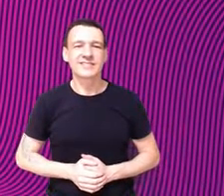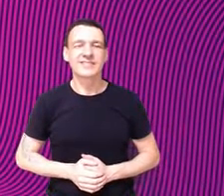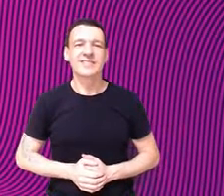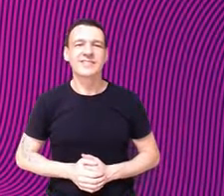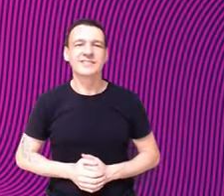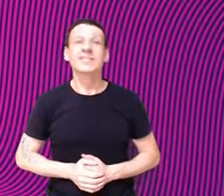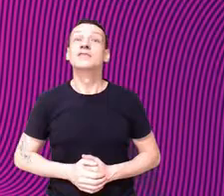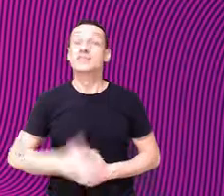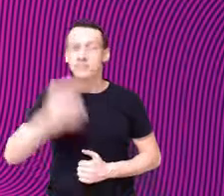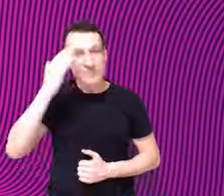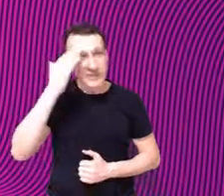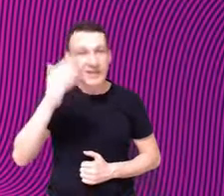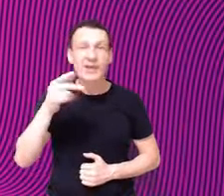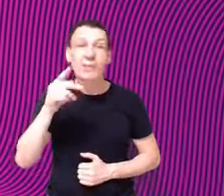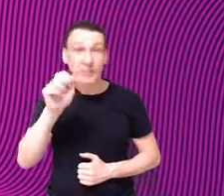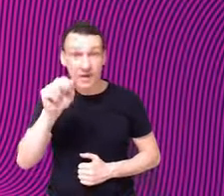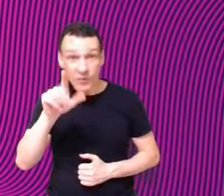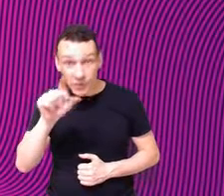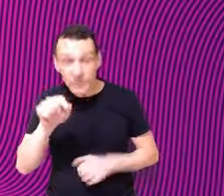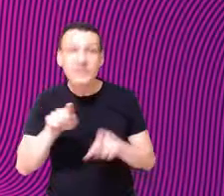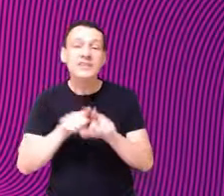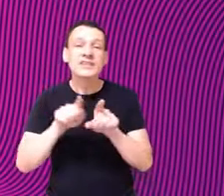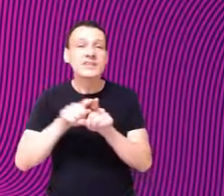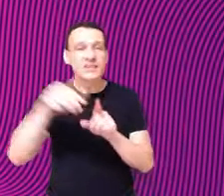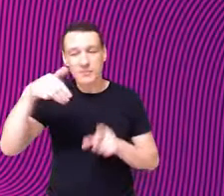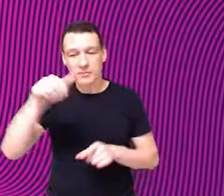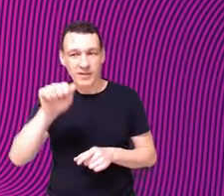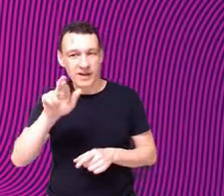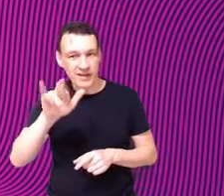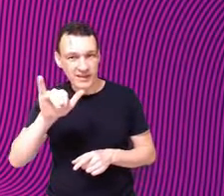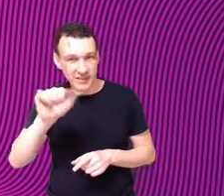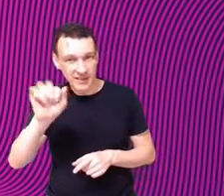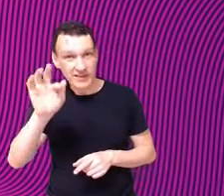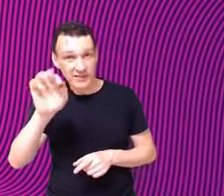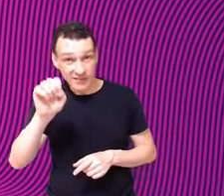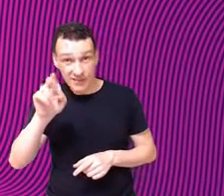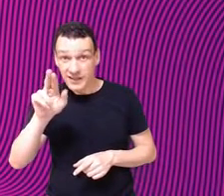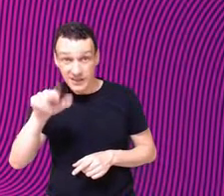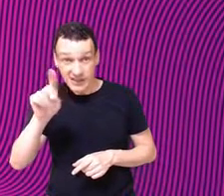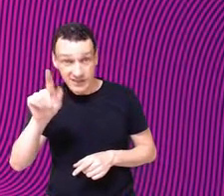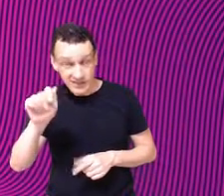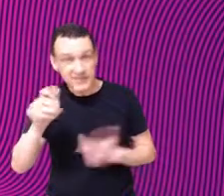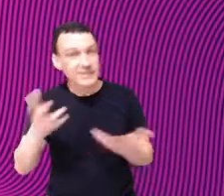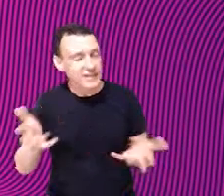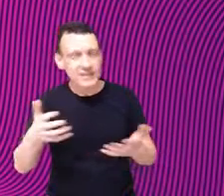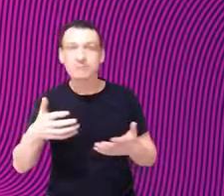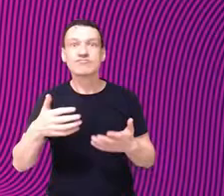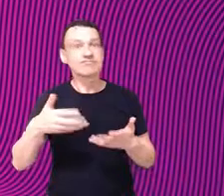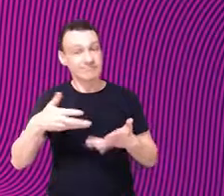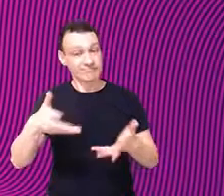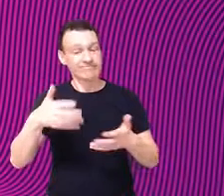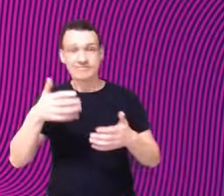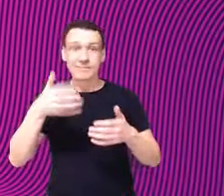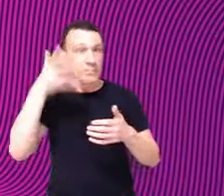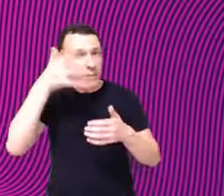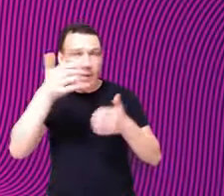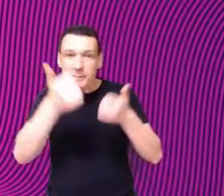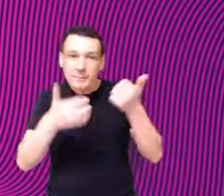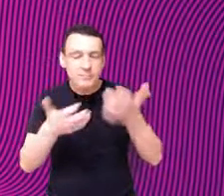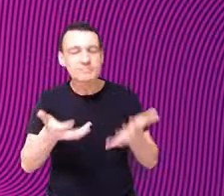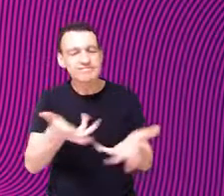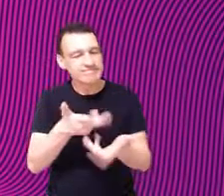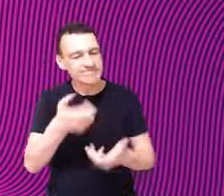Obrigado, Paulo e Maria Fernanda, por essa gentil apresentação. É um prazer estar aqui com